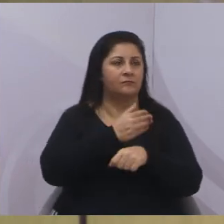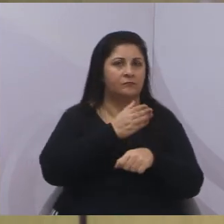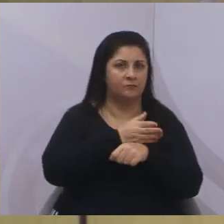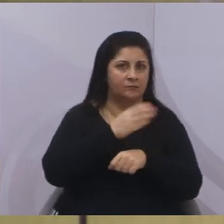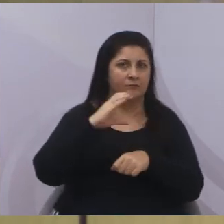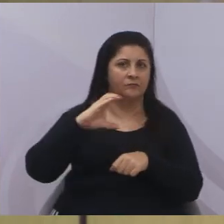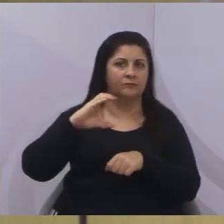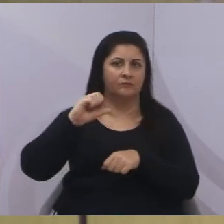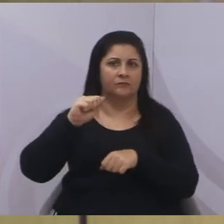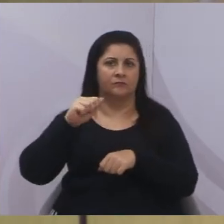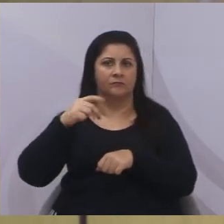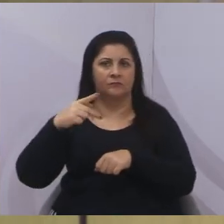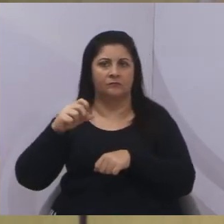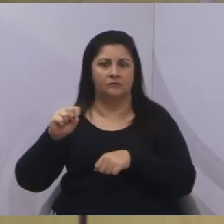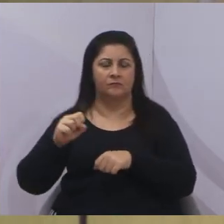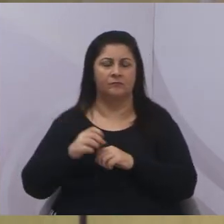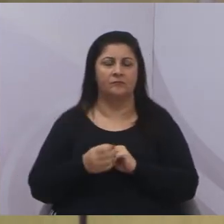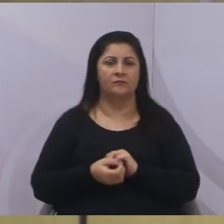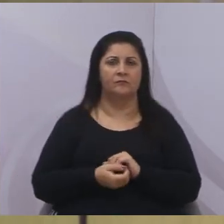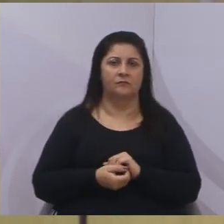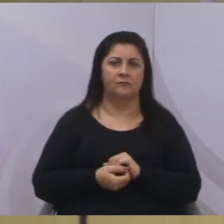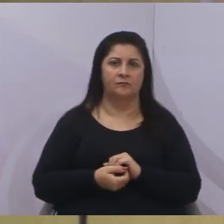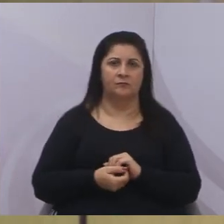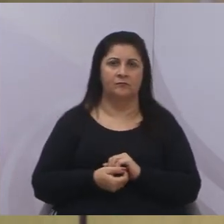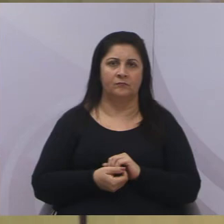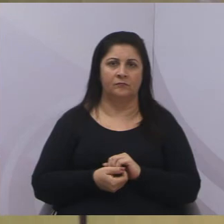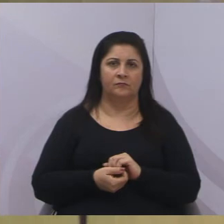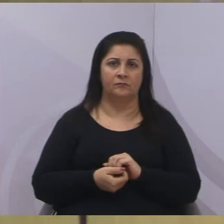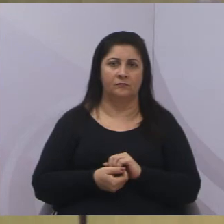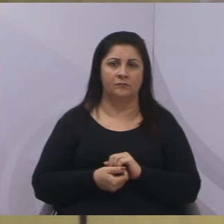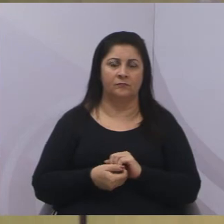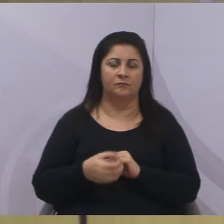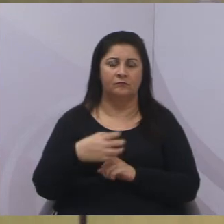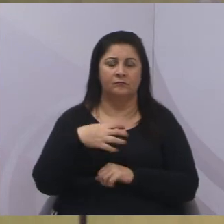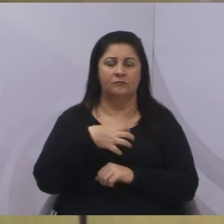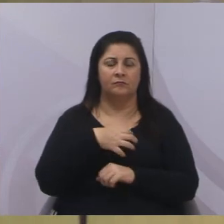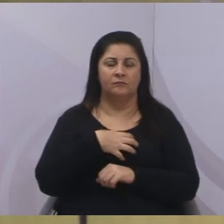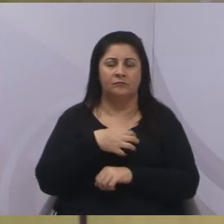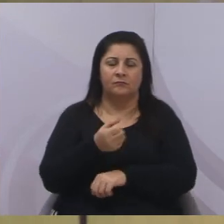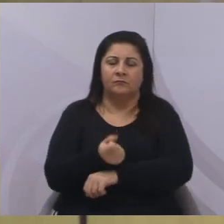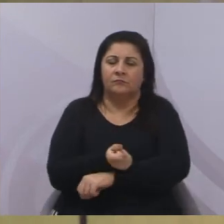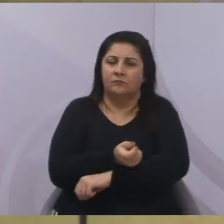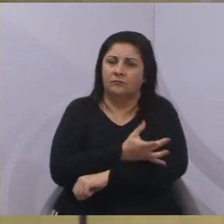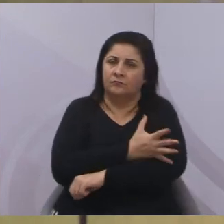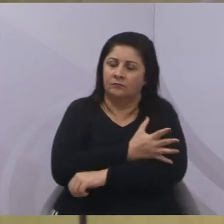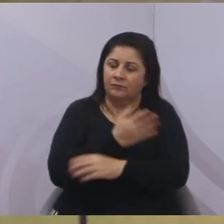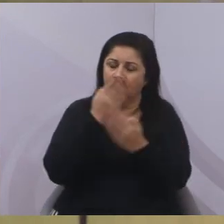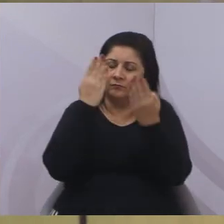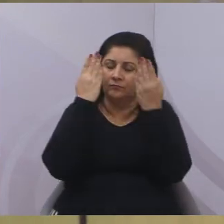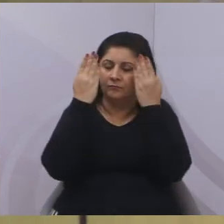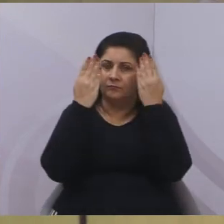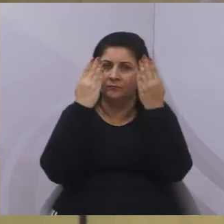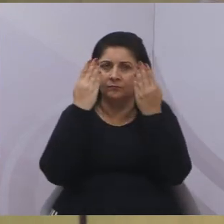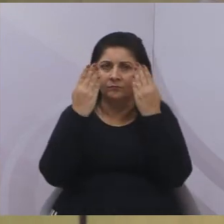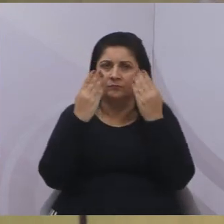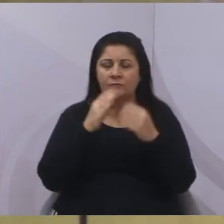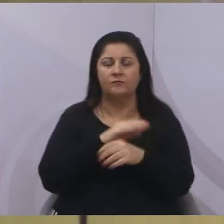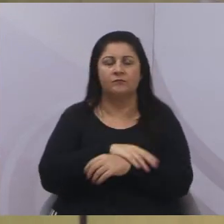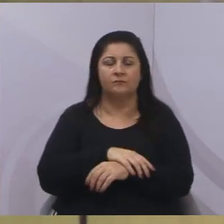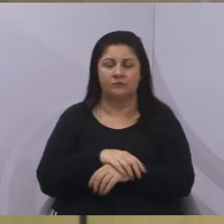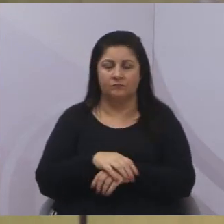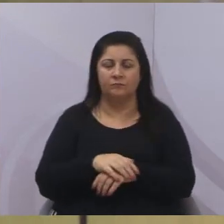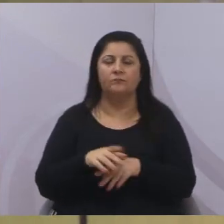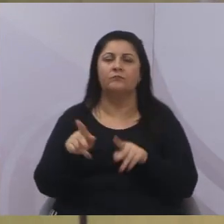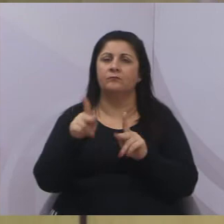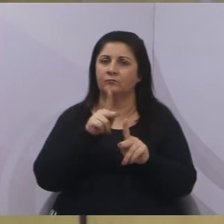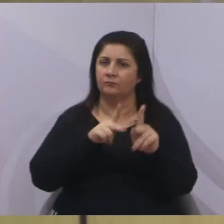CAPs e a parte emocional, a parte psicológica afetou a população de uma